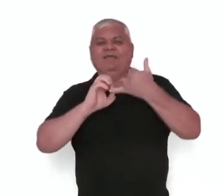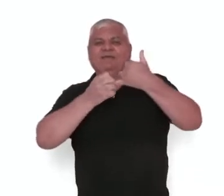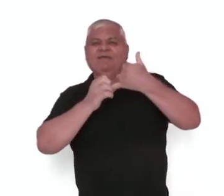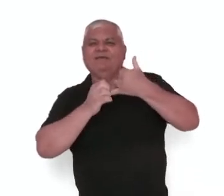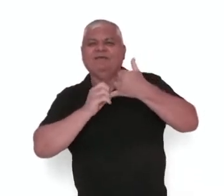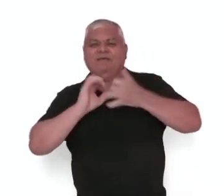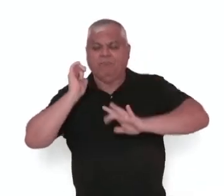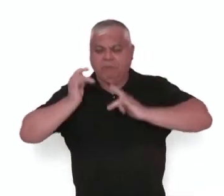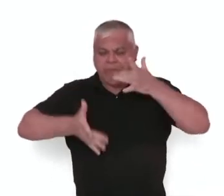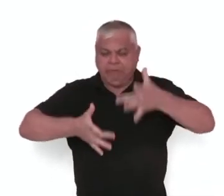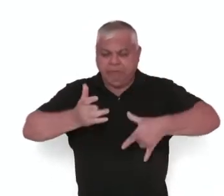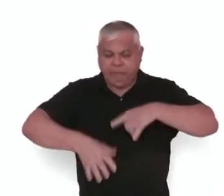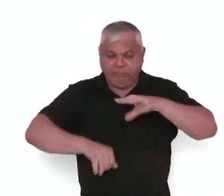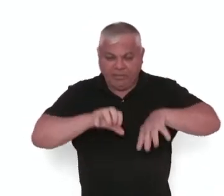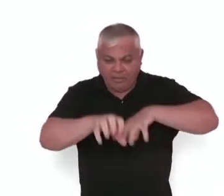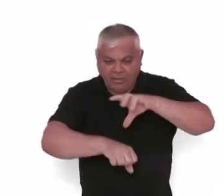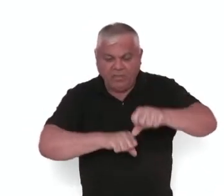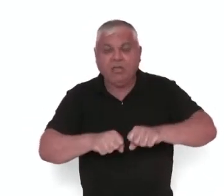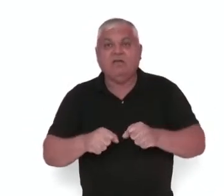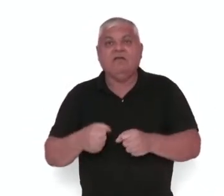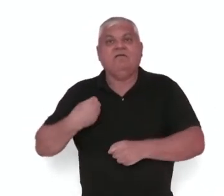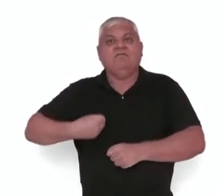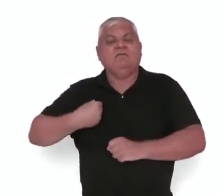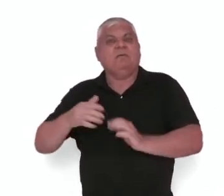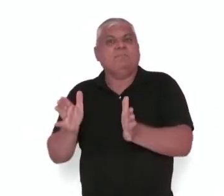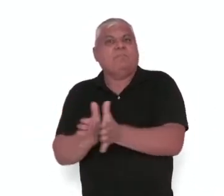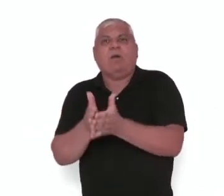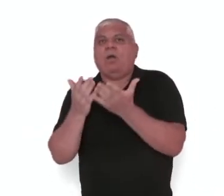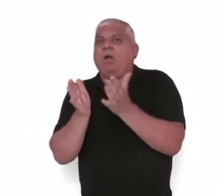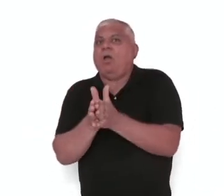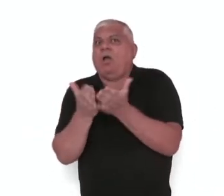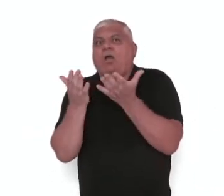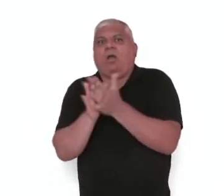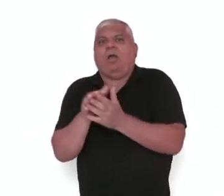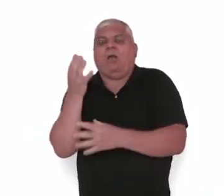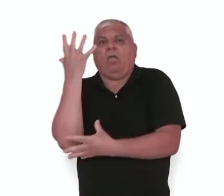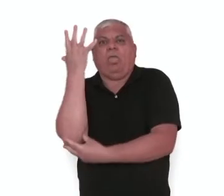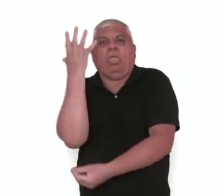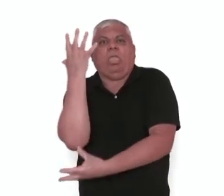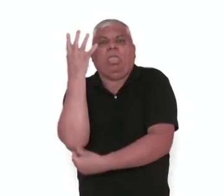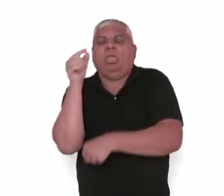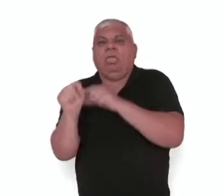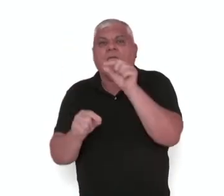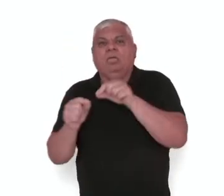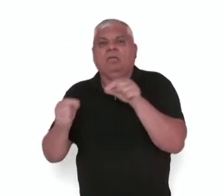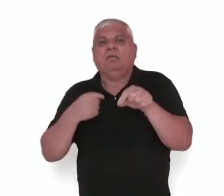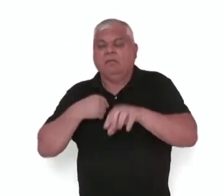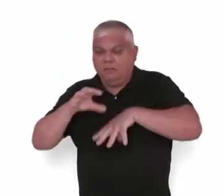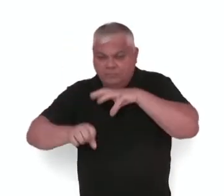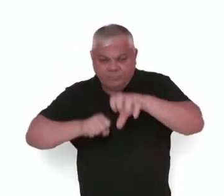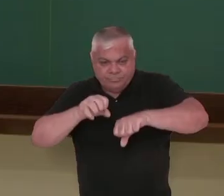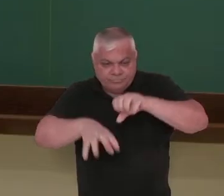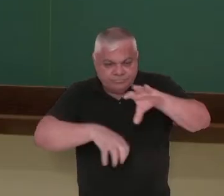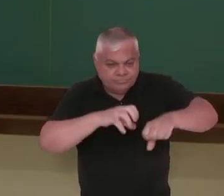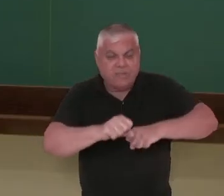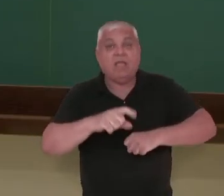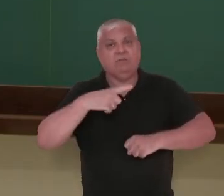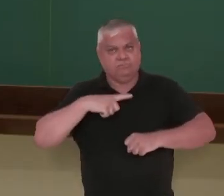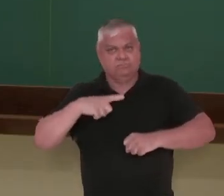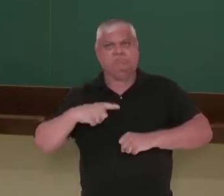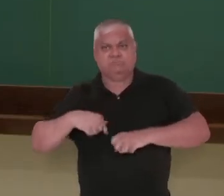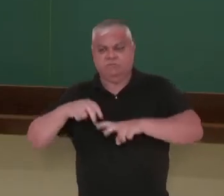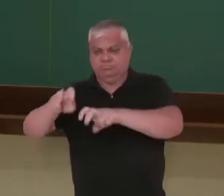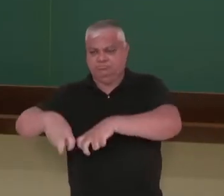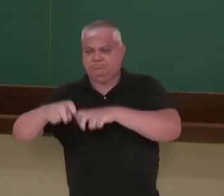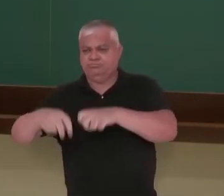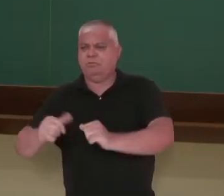realidade da fome das pessoas na miséria, vão até as plantações para recolher os restos. Ou seja, existia uma plantação das pessoas ricas,